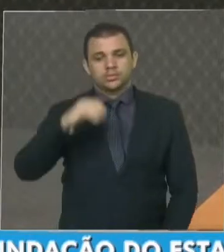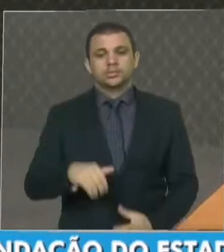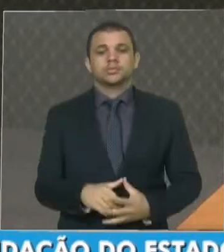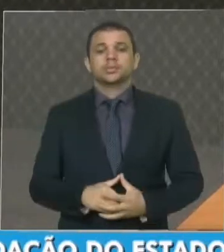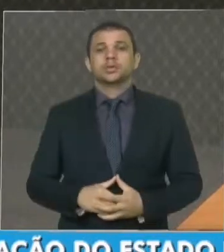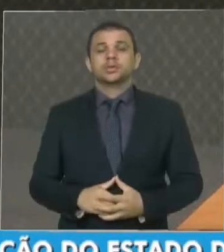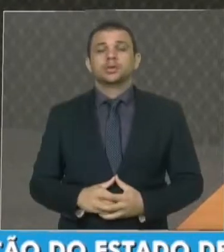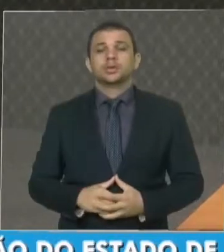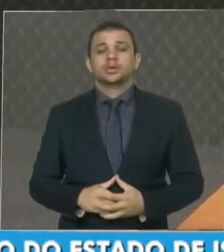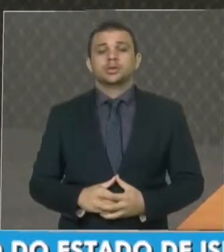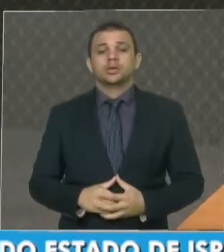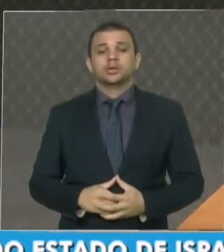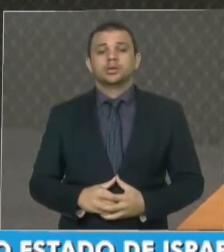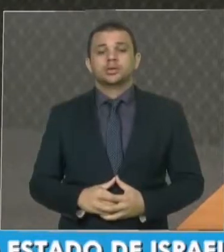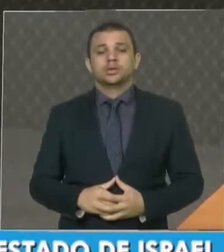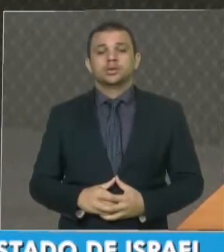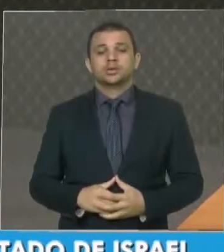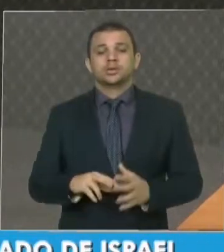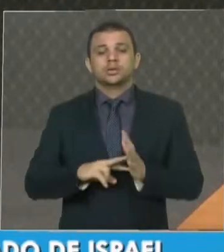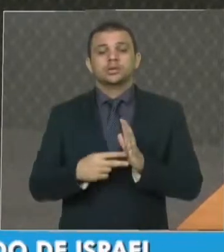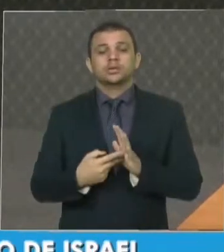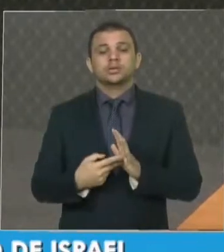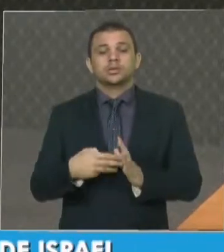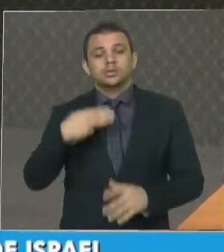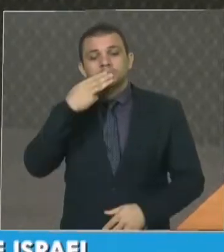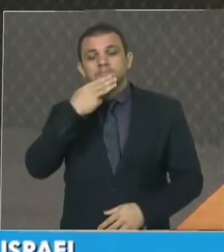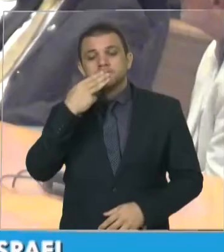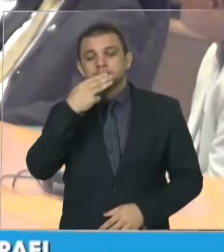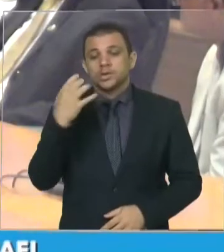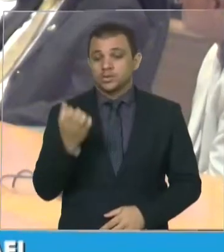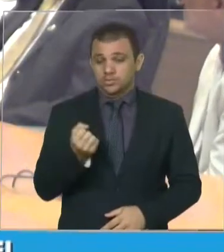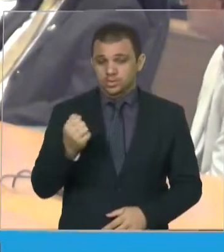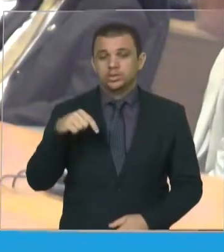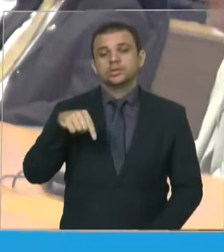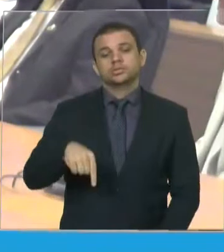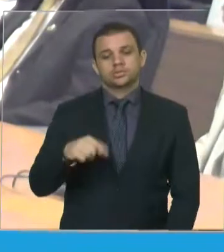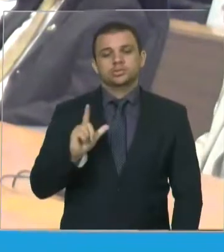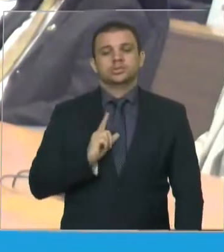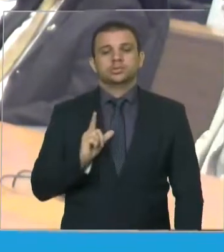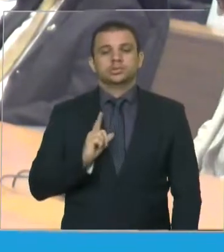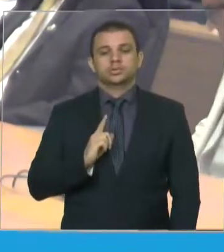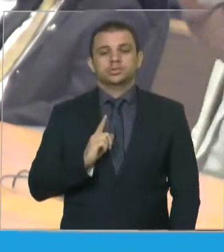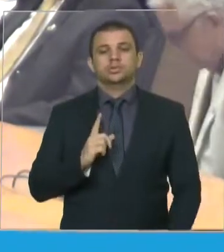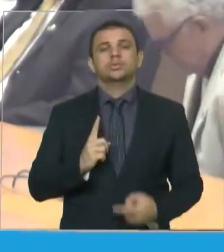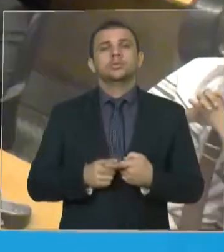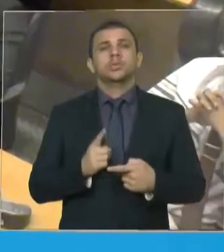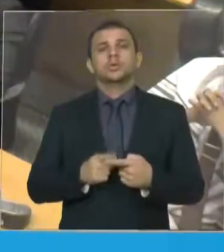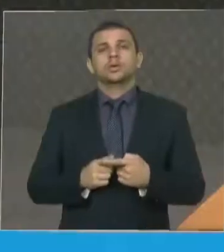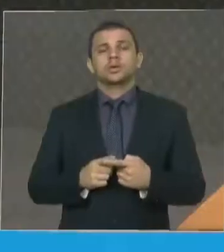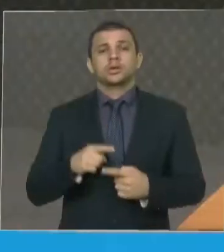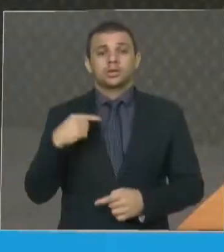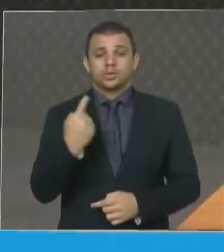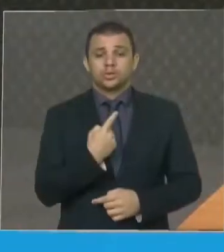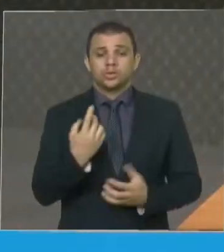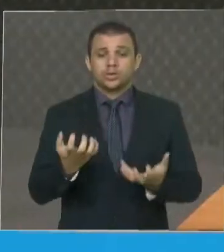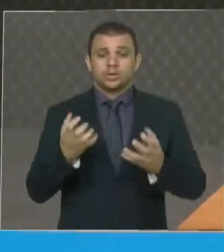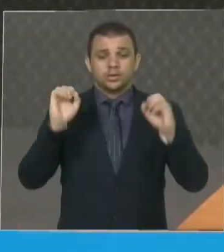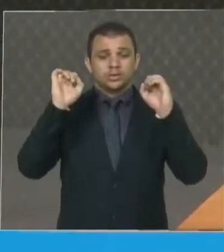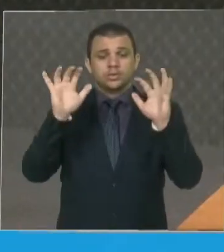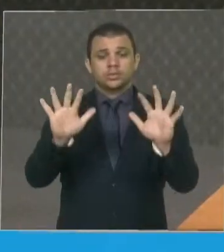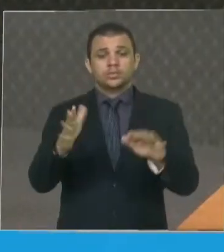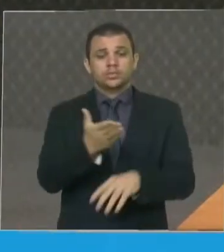mel e leite está aqui, porque nós queremos abençoar vocês